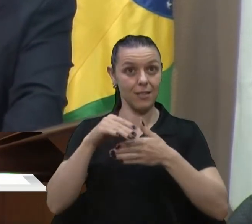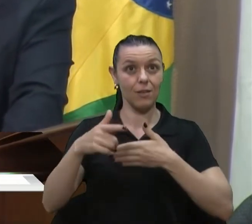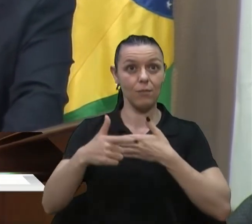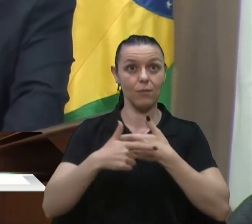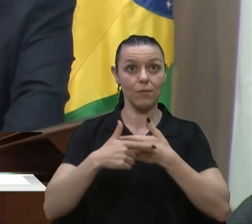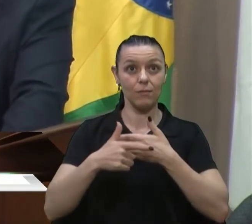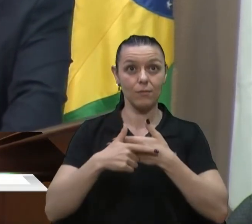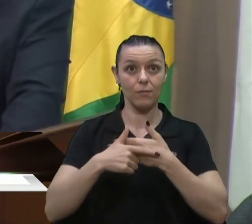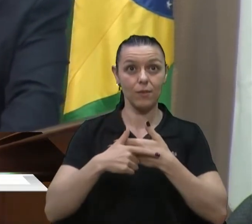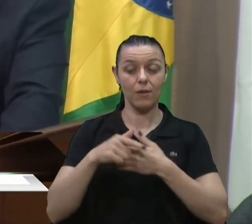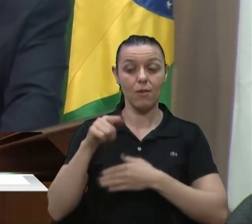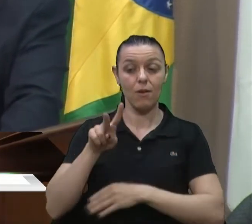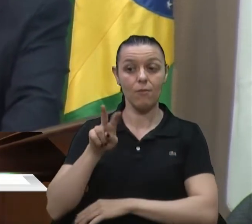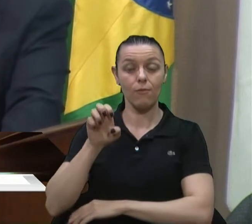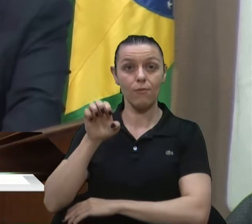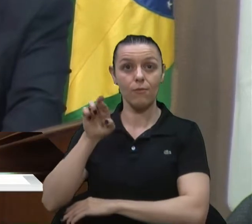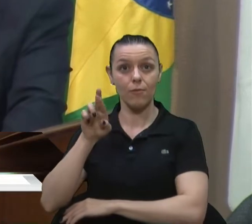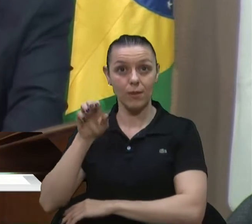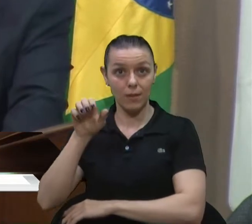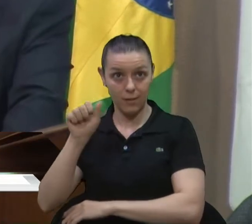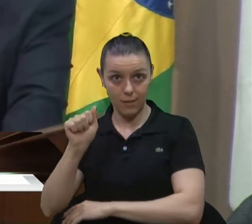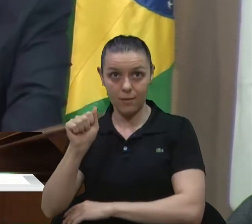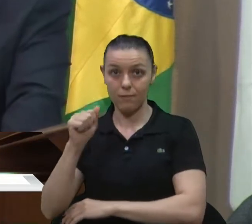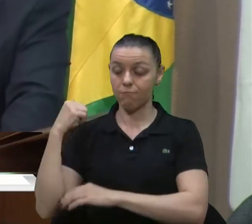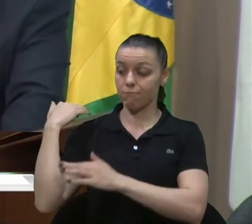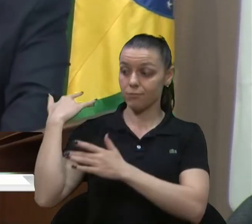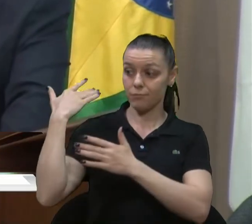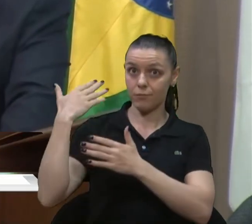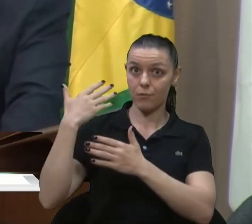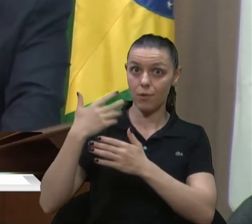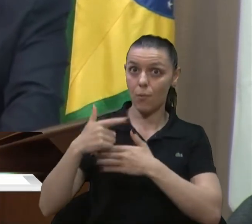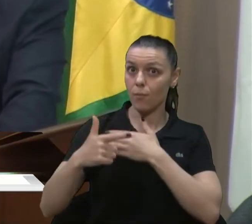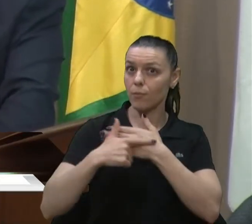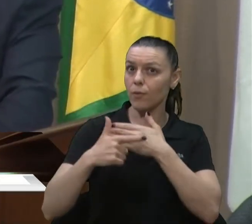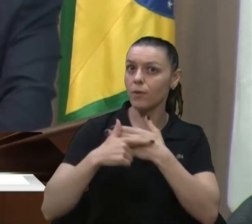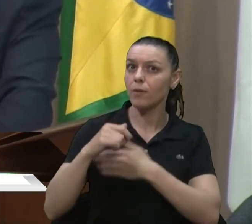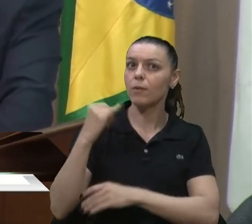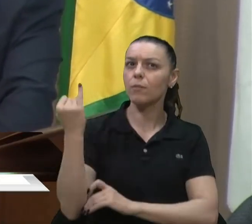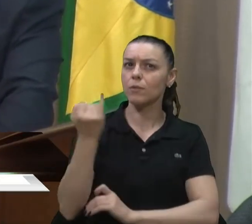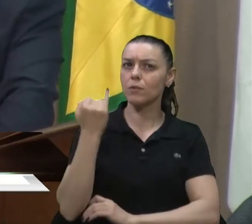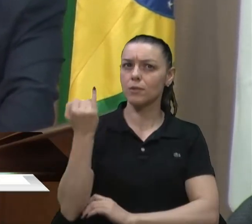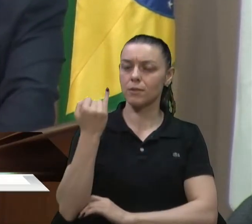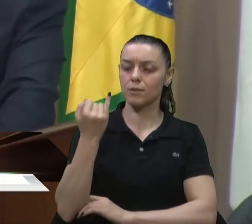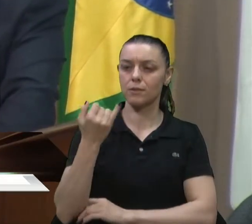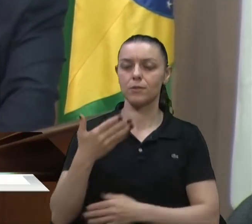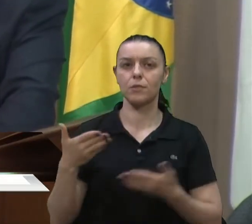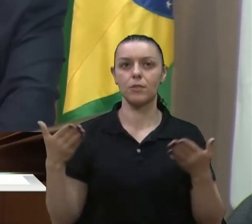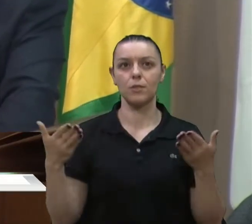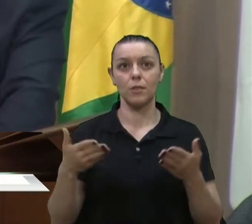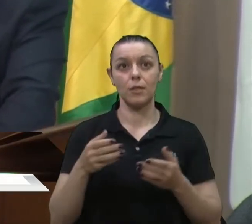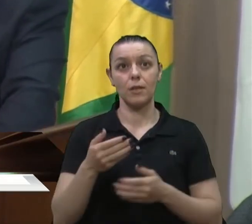conseguimos conquistar com braço forte. Em teu seio, ó